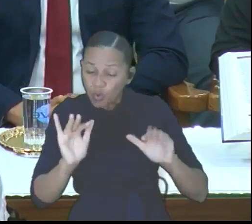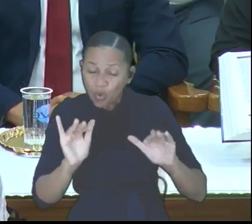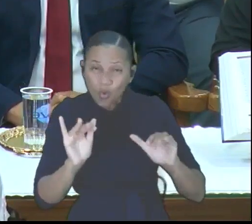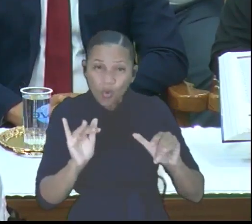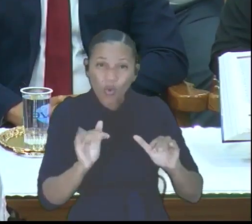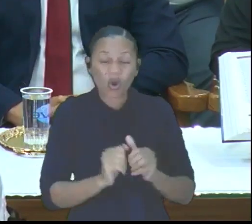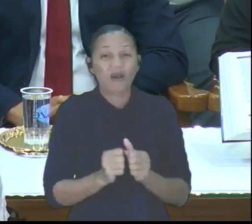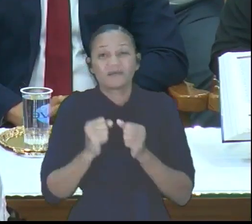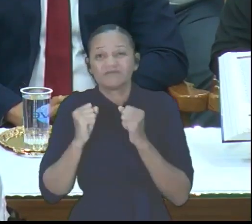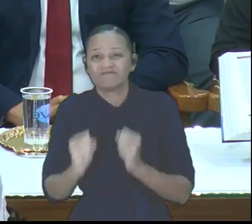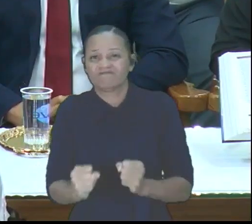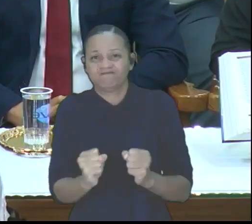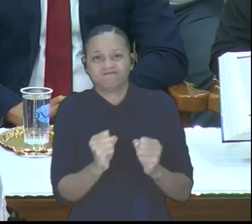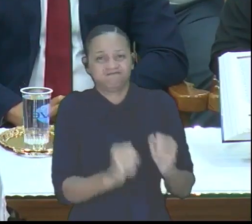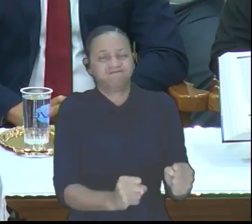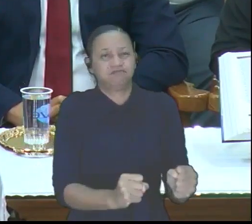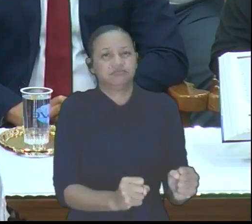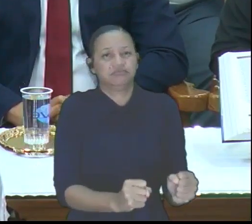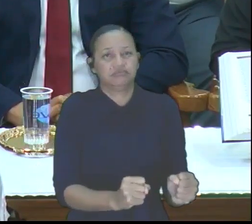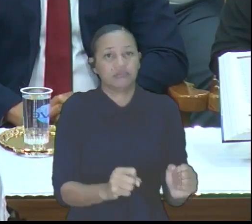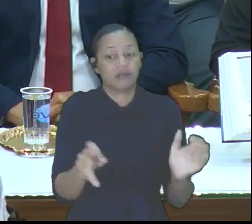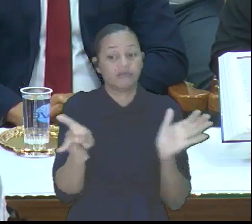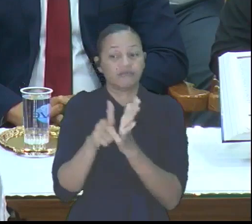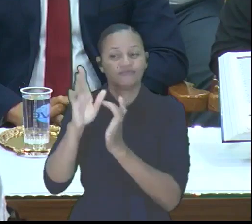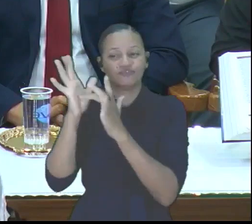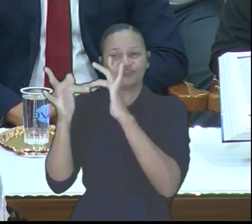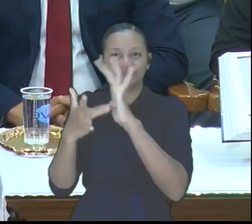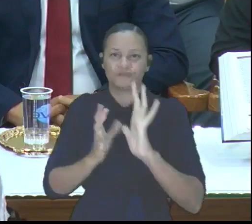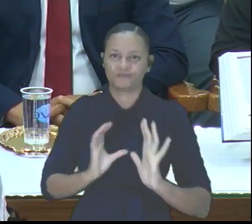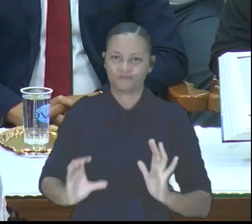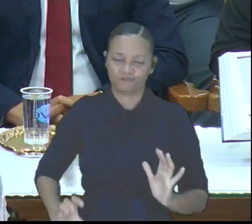O poder é de Cristo.